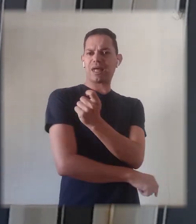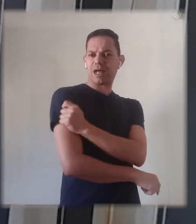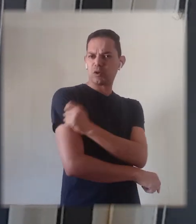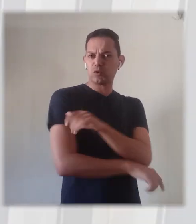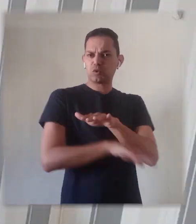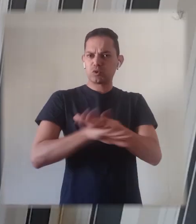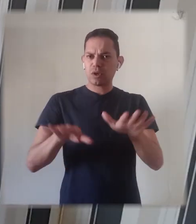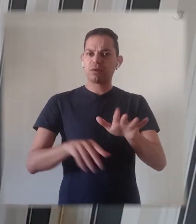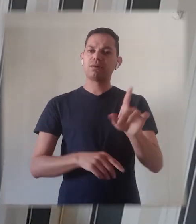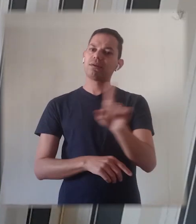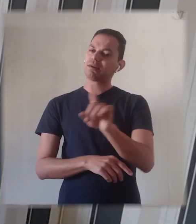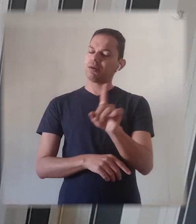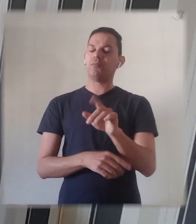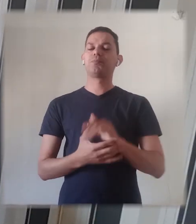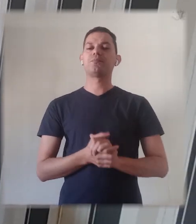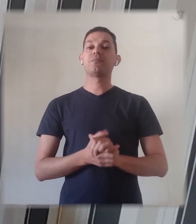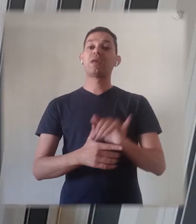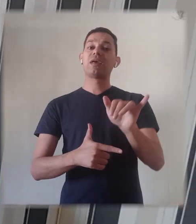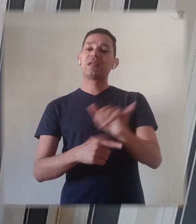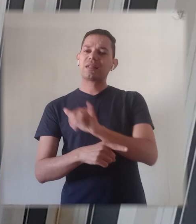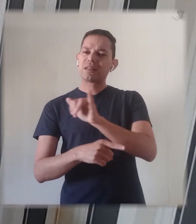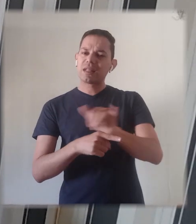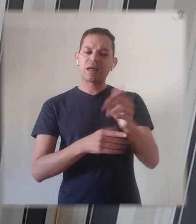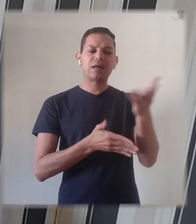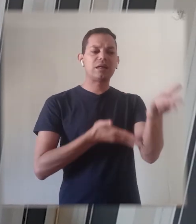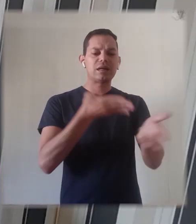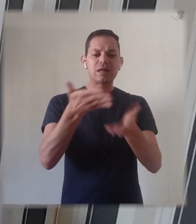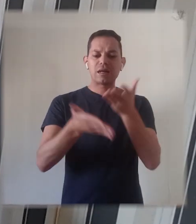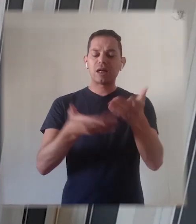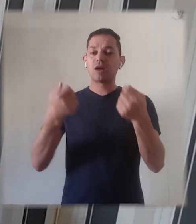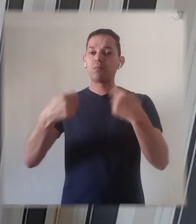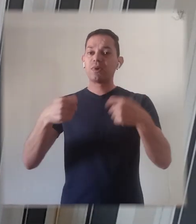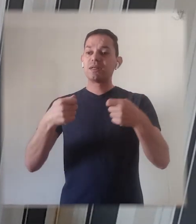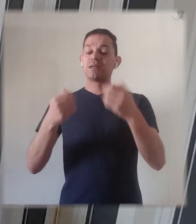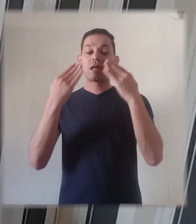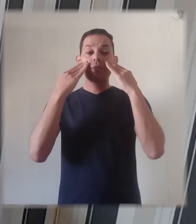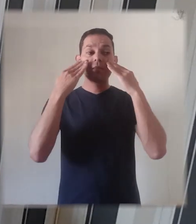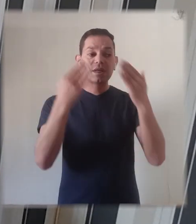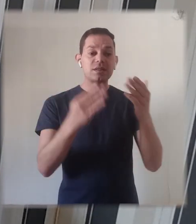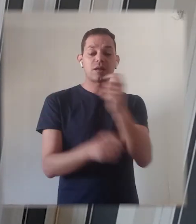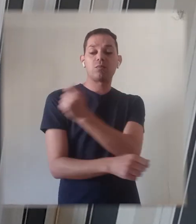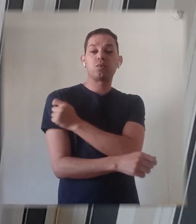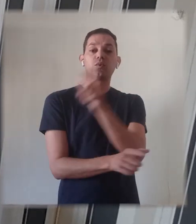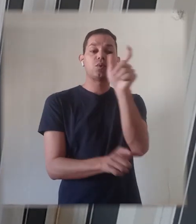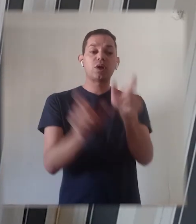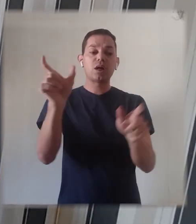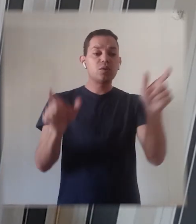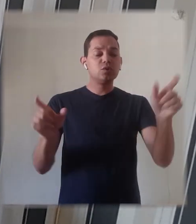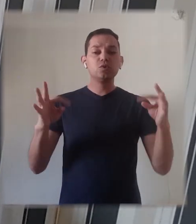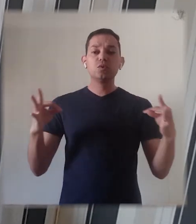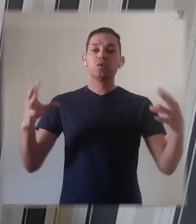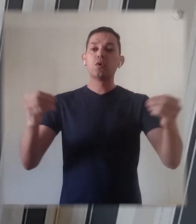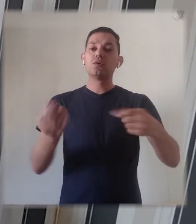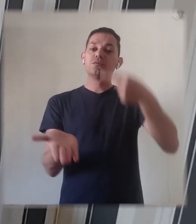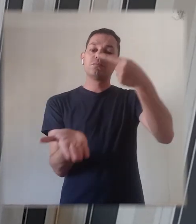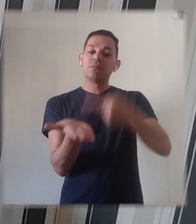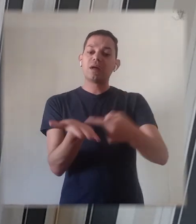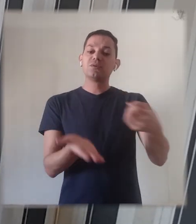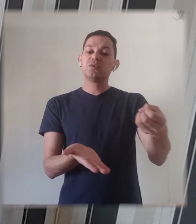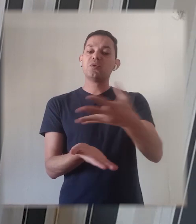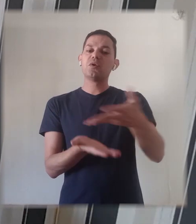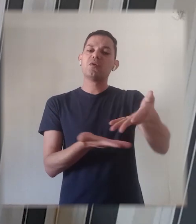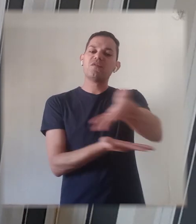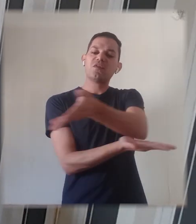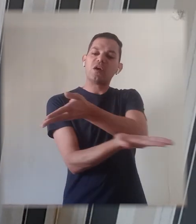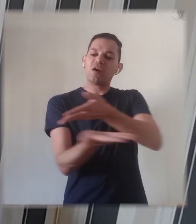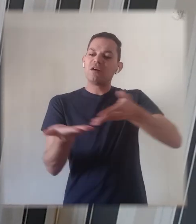também. E essas estratégias de acolhimento, elas precisam apresentar para esse aluno um novo pacto, né, e